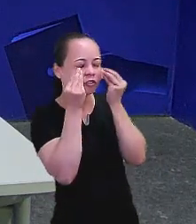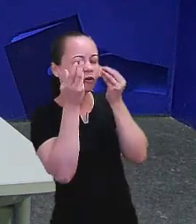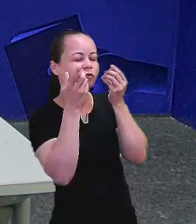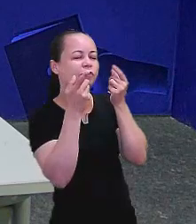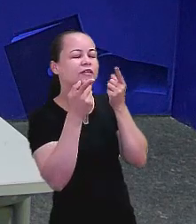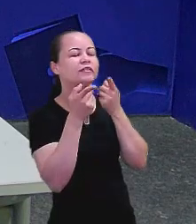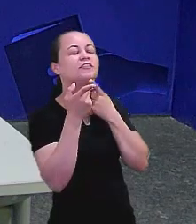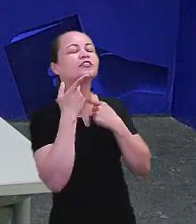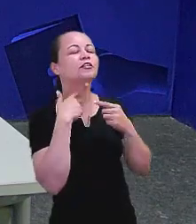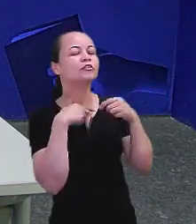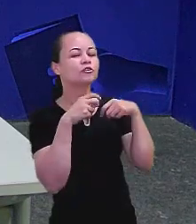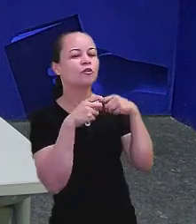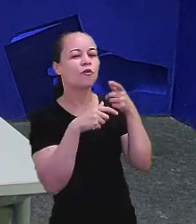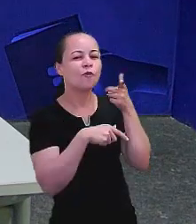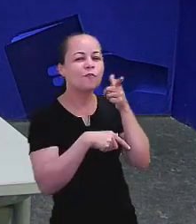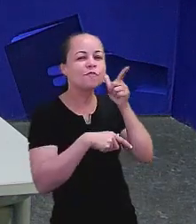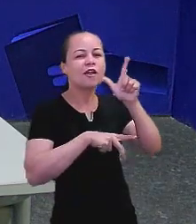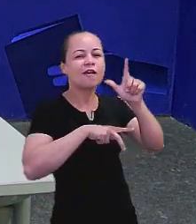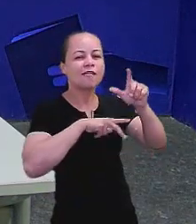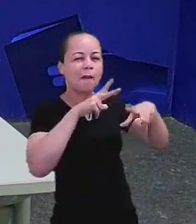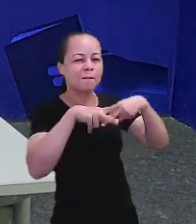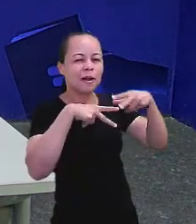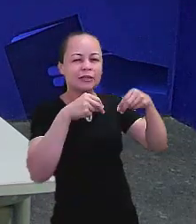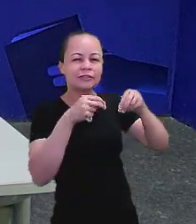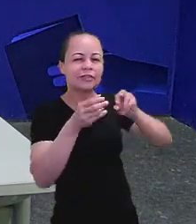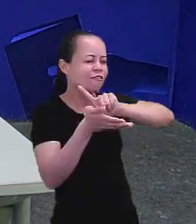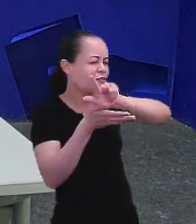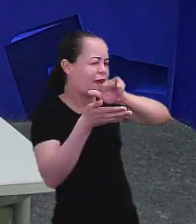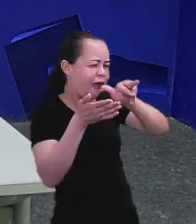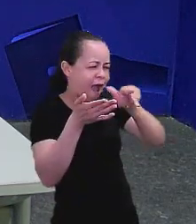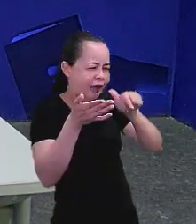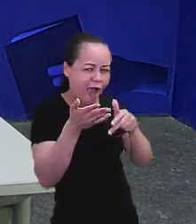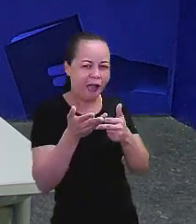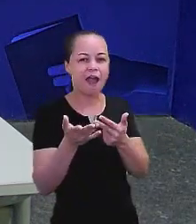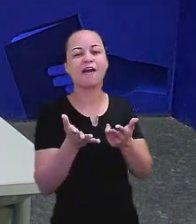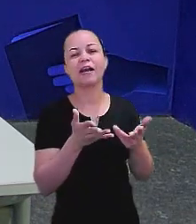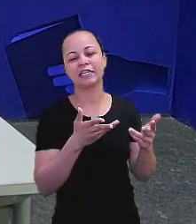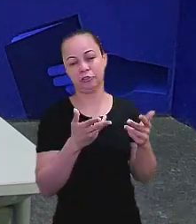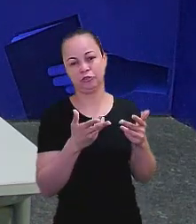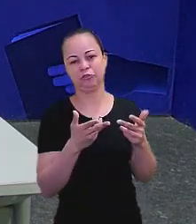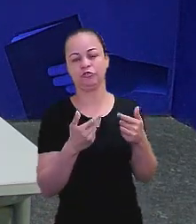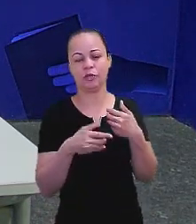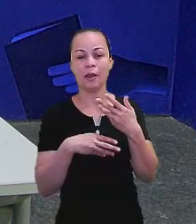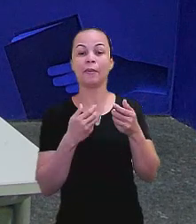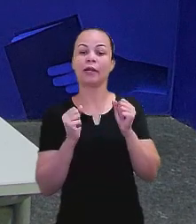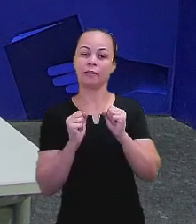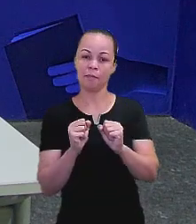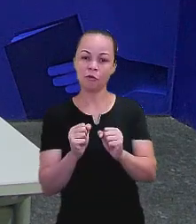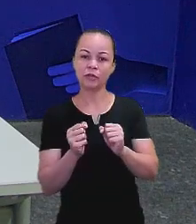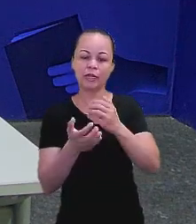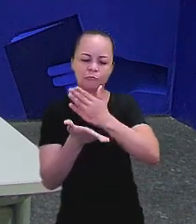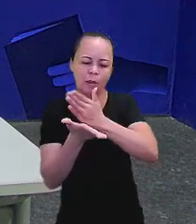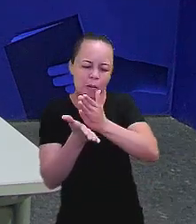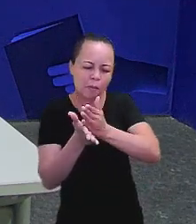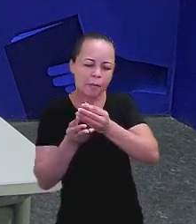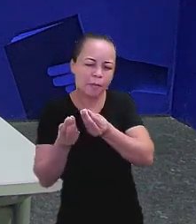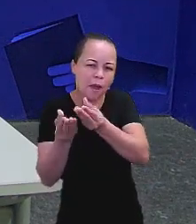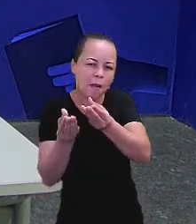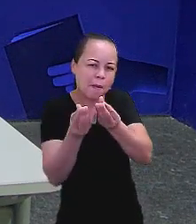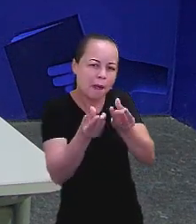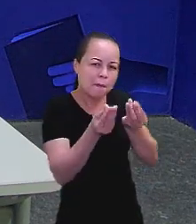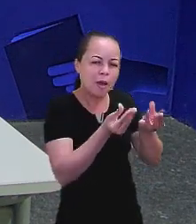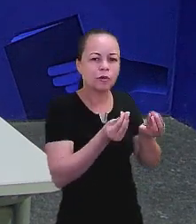muitos presentes, muitos presentes, muitos presentes para que ele pudesse dividir com todo mundo.